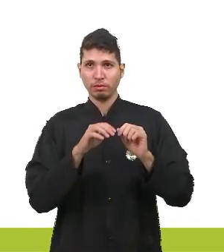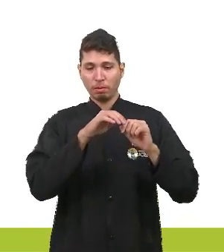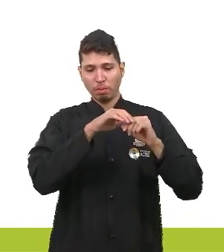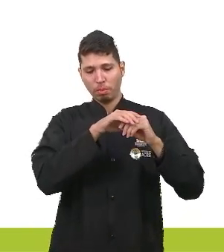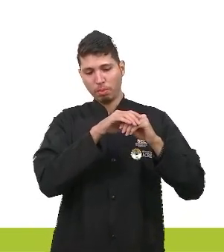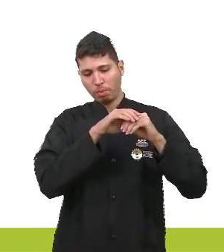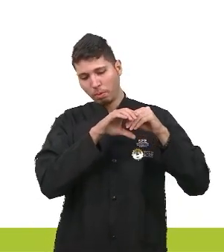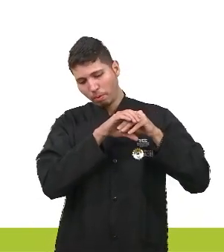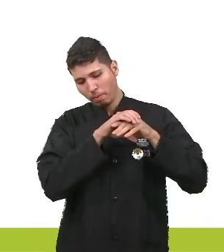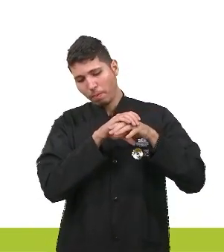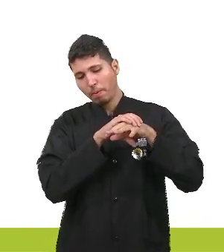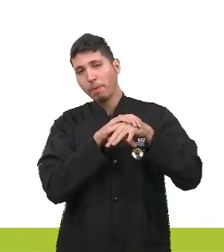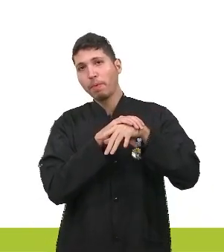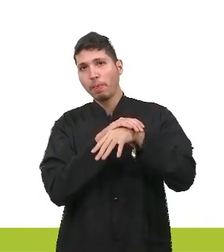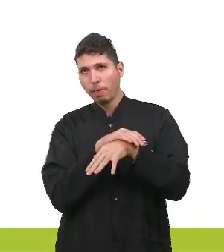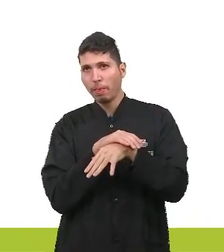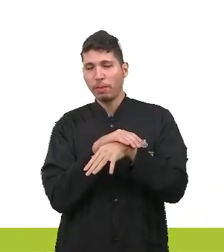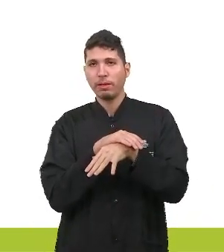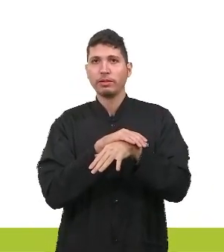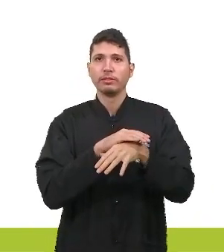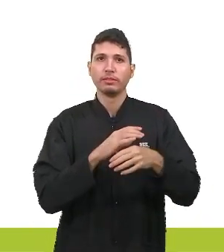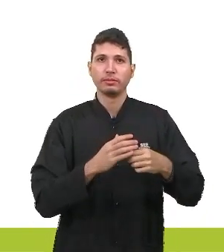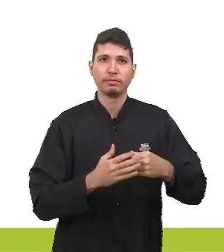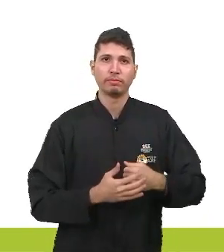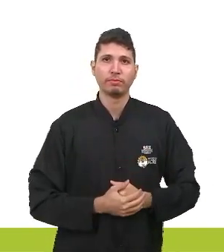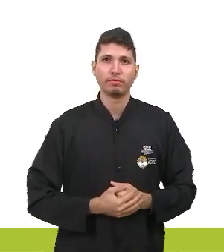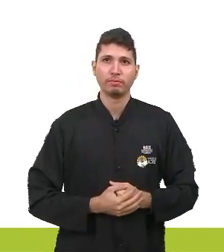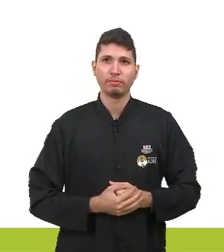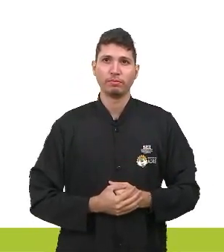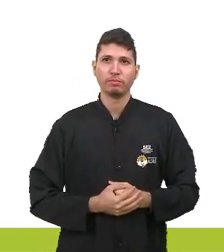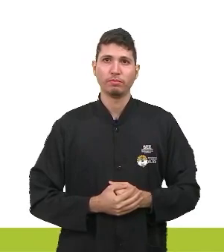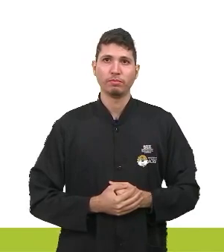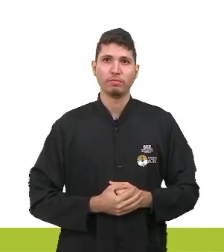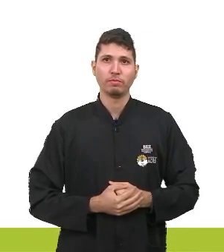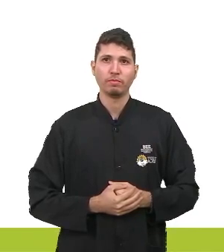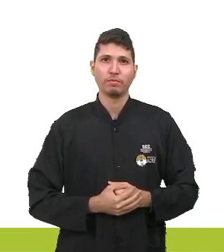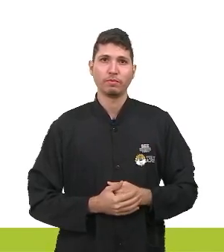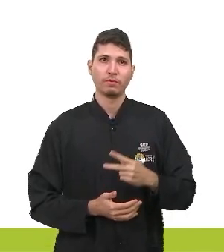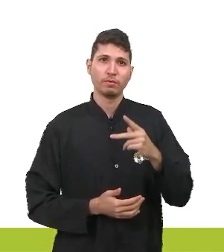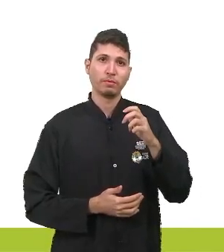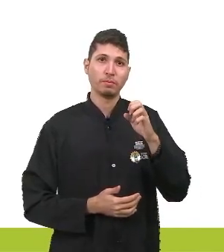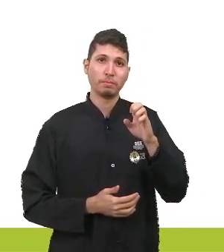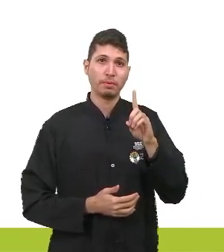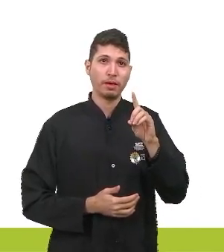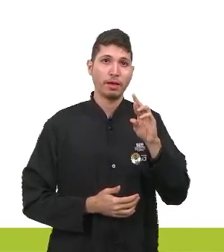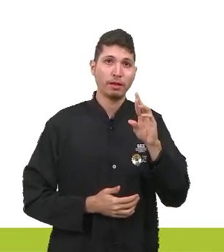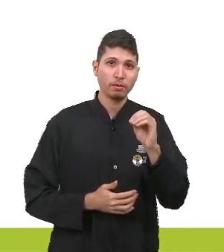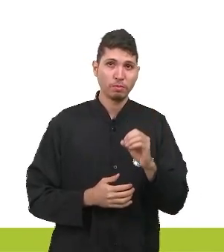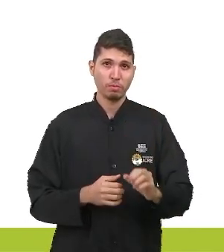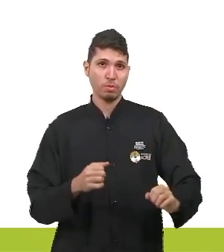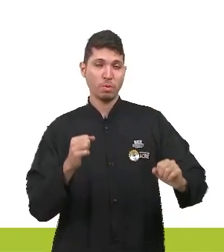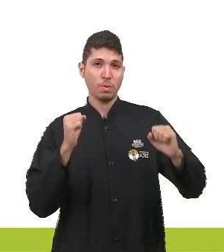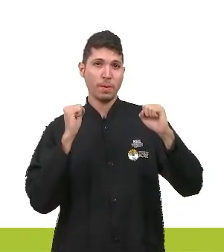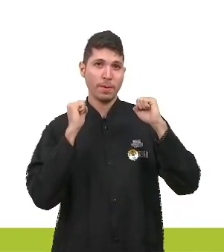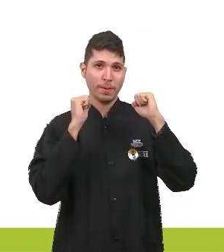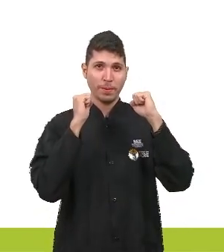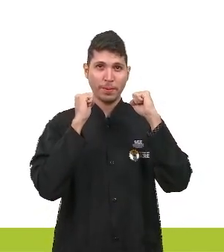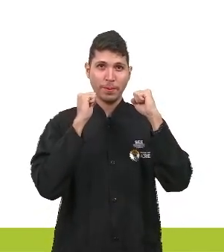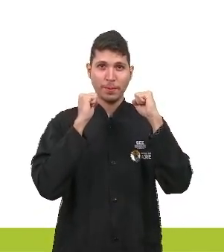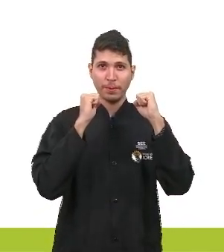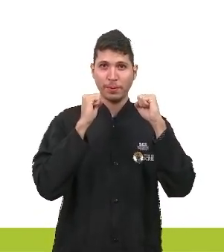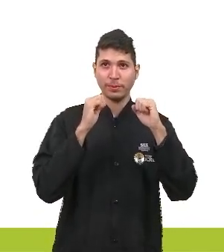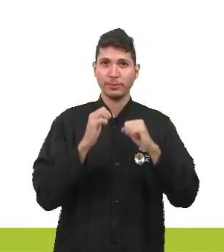não necessitou de digestão, saiu. E o São Pedro comemorou. Uhul, deu certo.